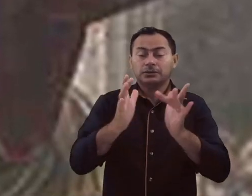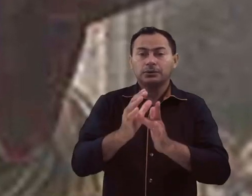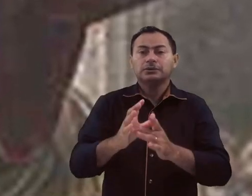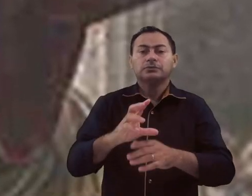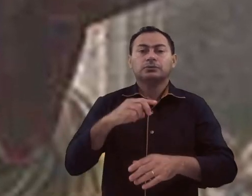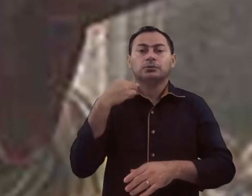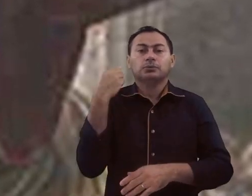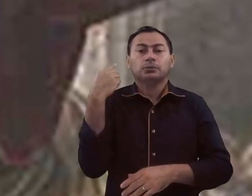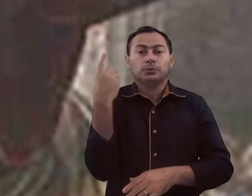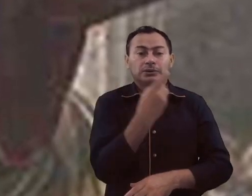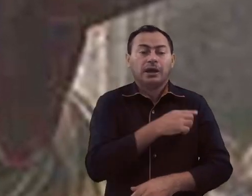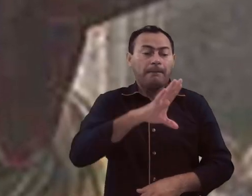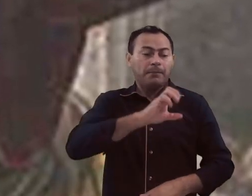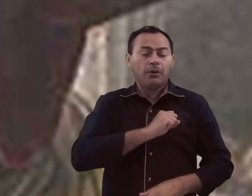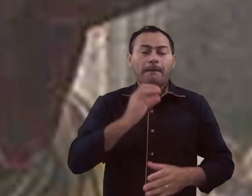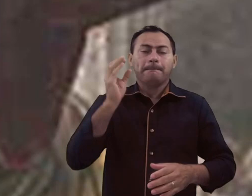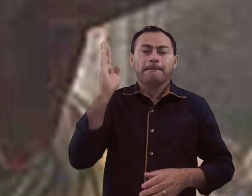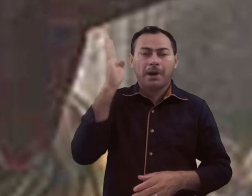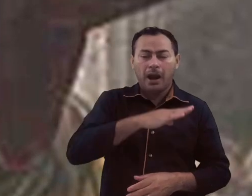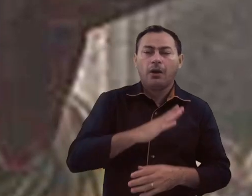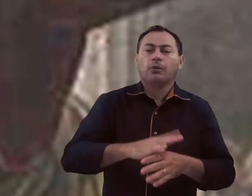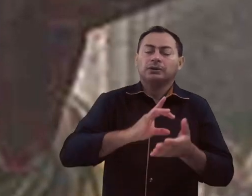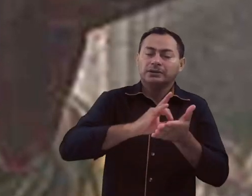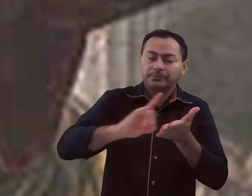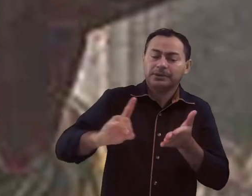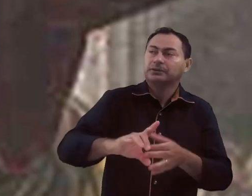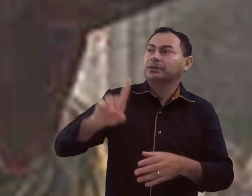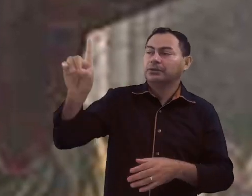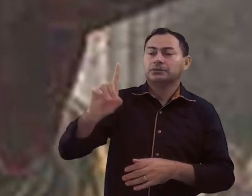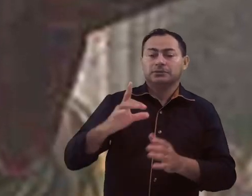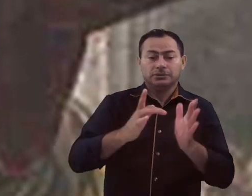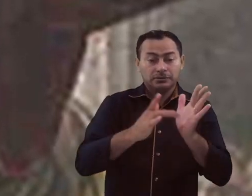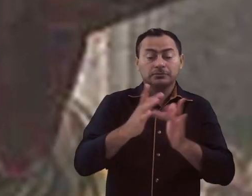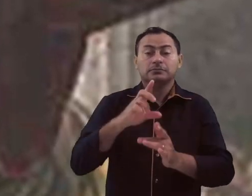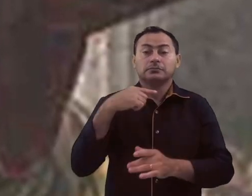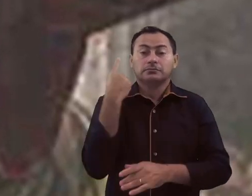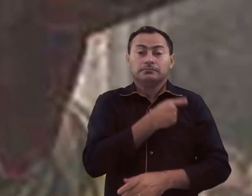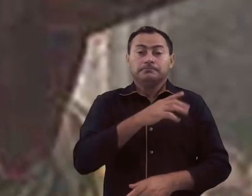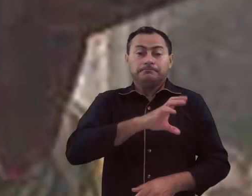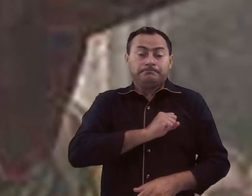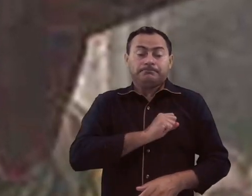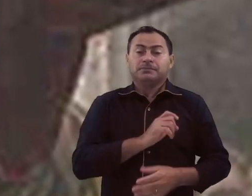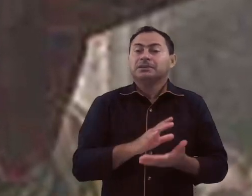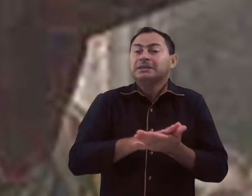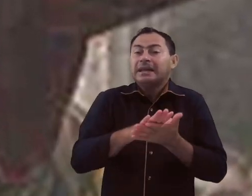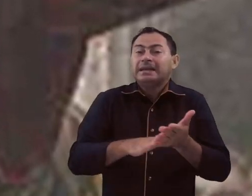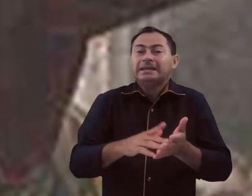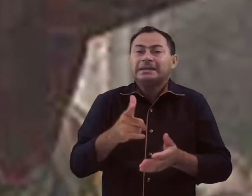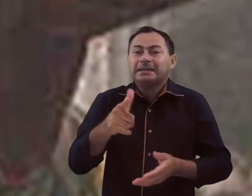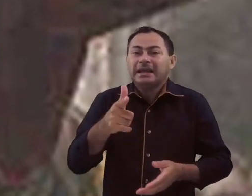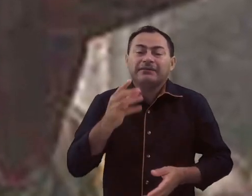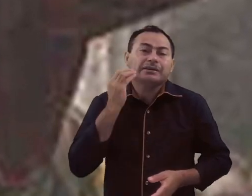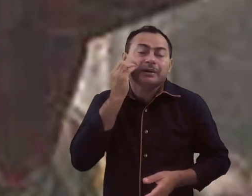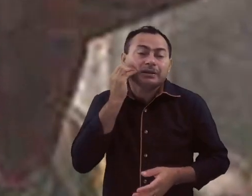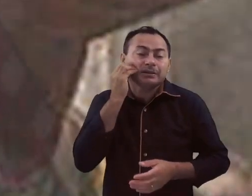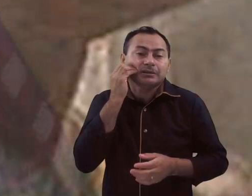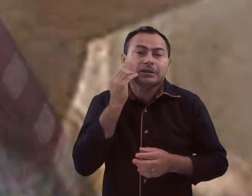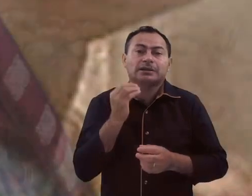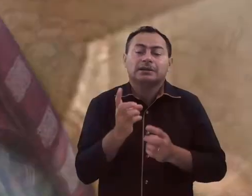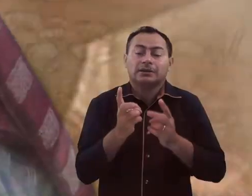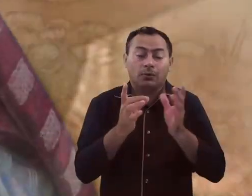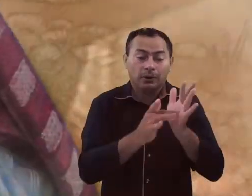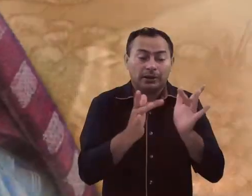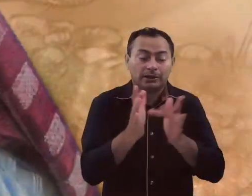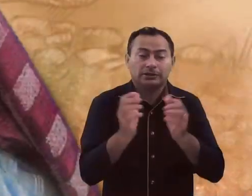amou quando fomos maus, quando andávamos longe de Deus, quando éramos inimigos de Deus. Provavelmente ninguém teve uma experiência com Cristo